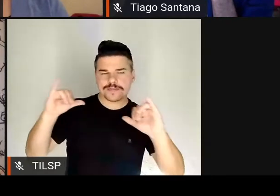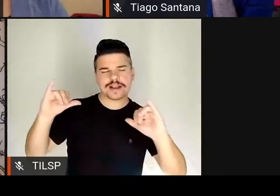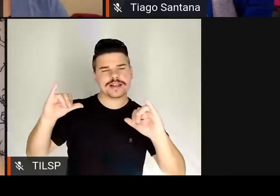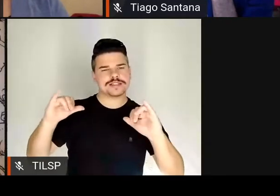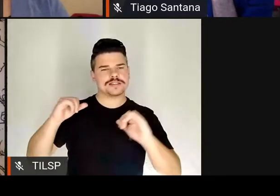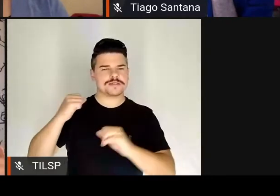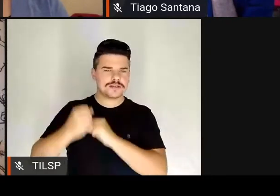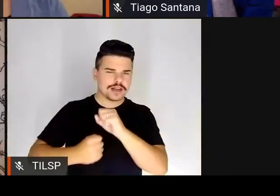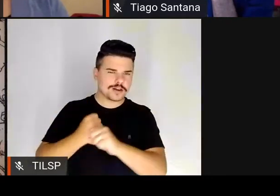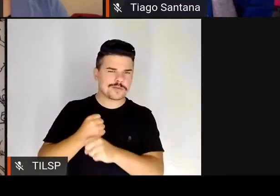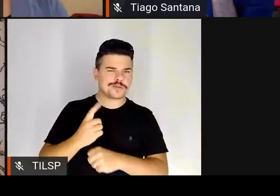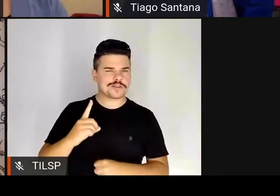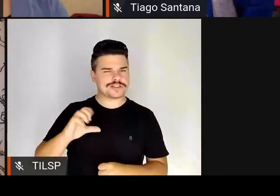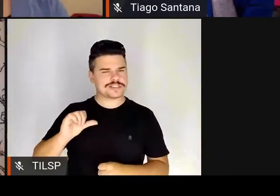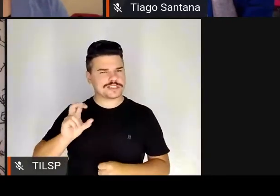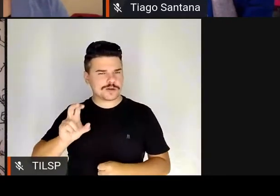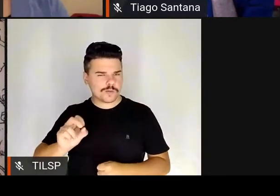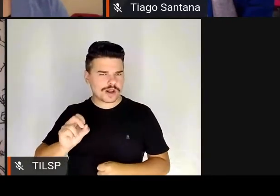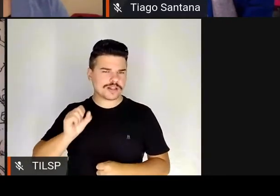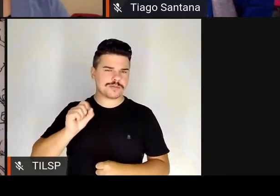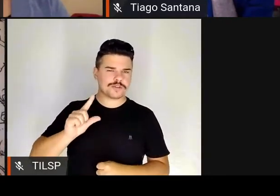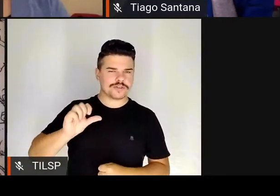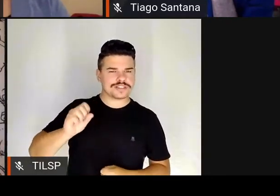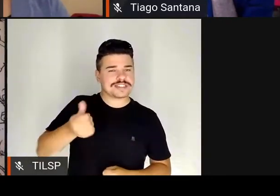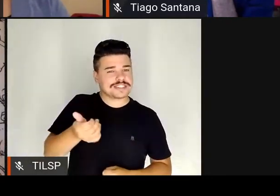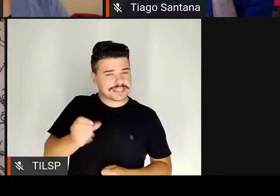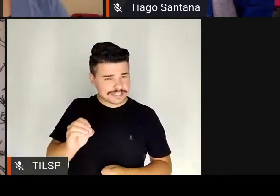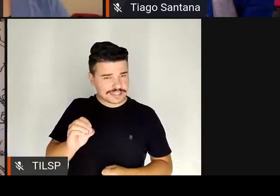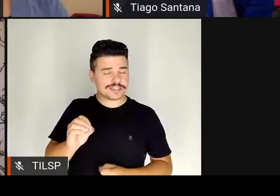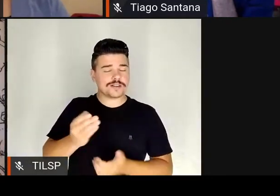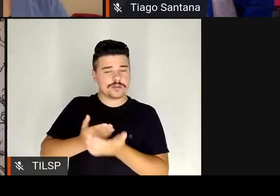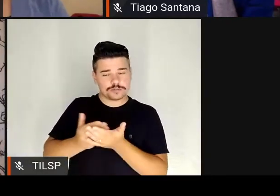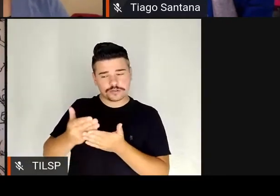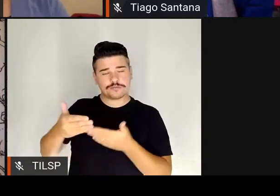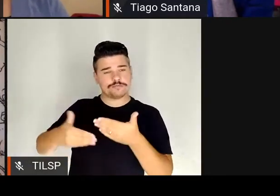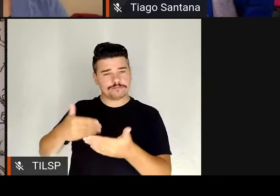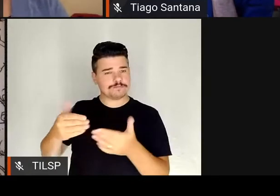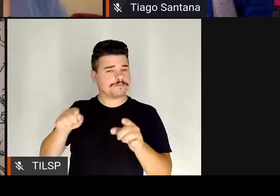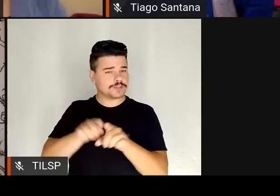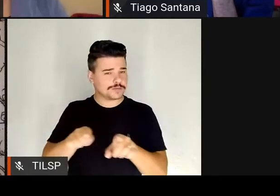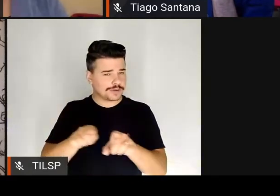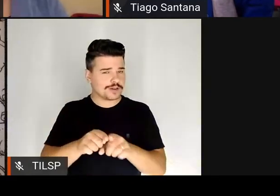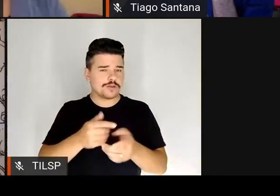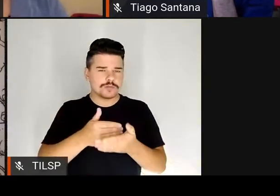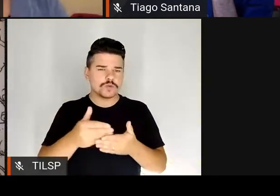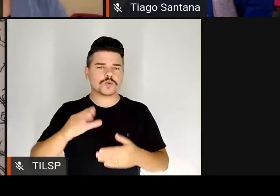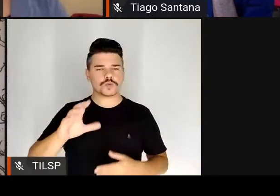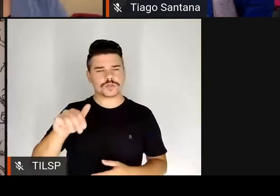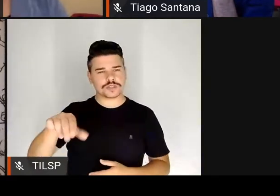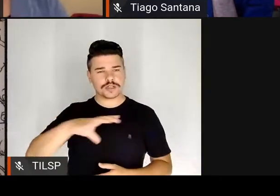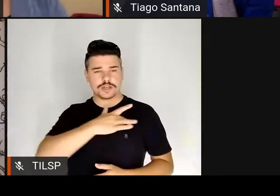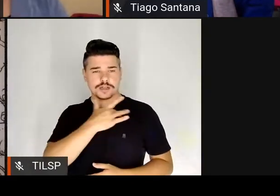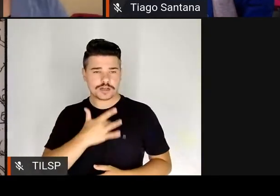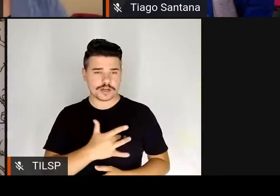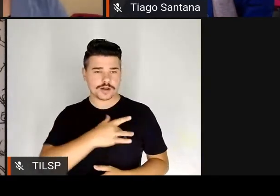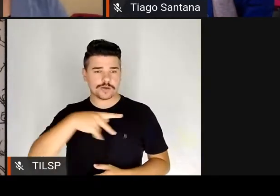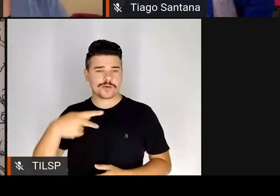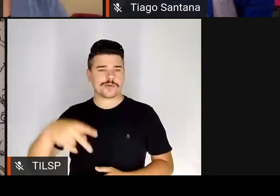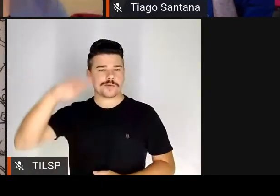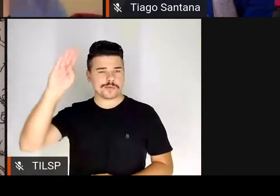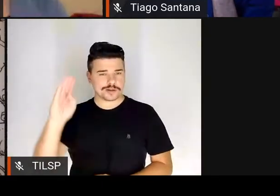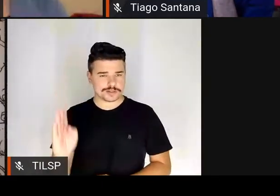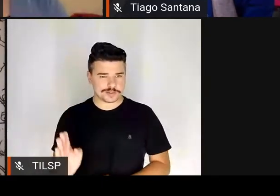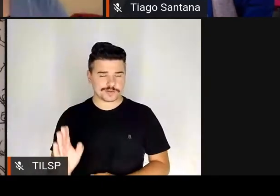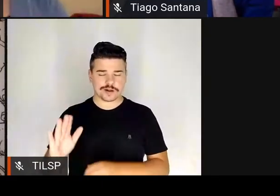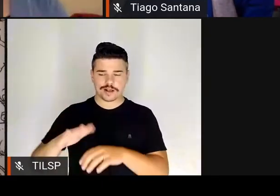50, 60, enfim, esse surgimento da Life também, e do Cruzeiro que a gente tinha aqui no Brasil, para o momento